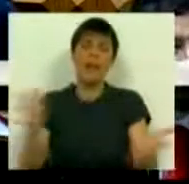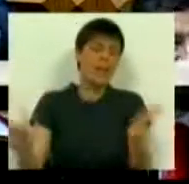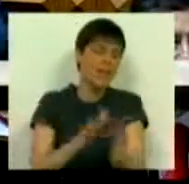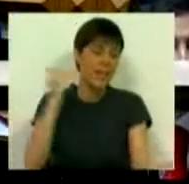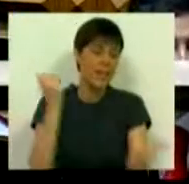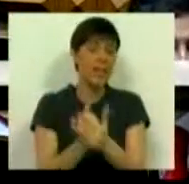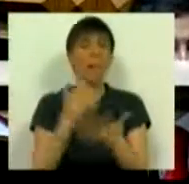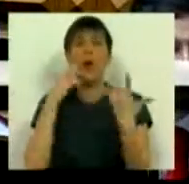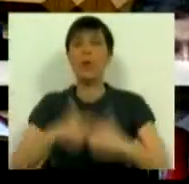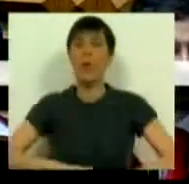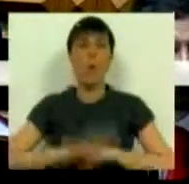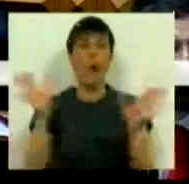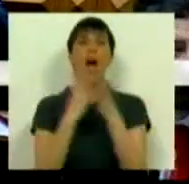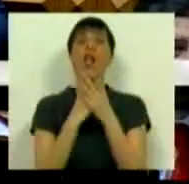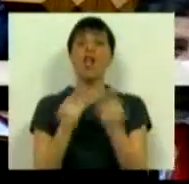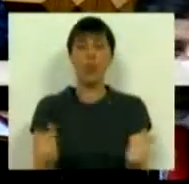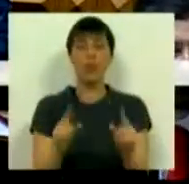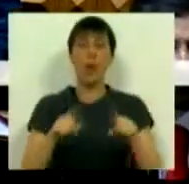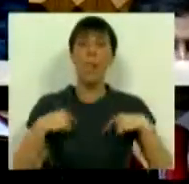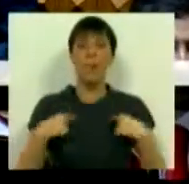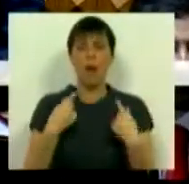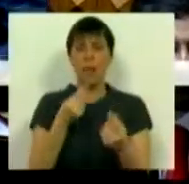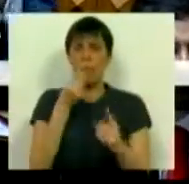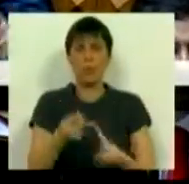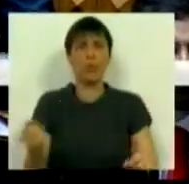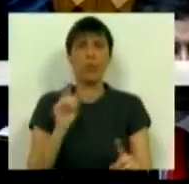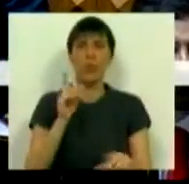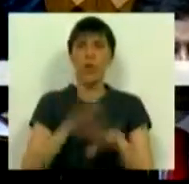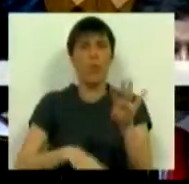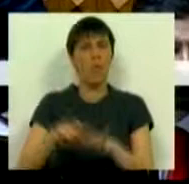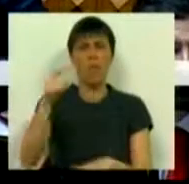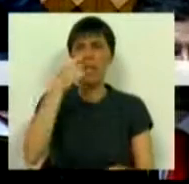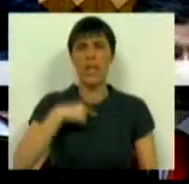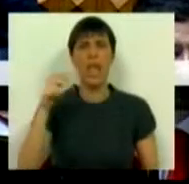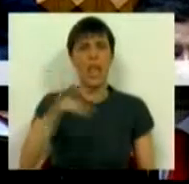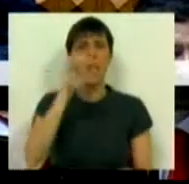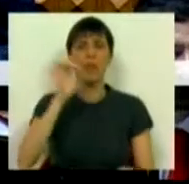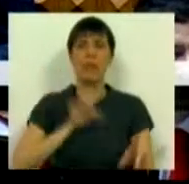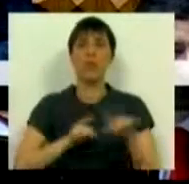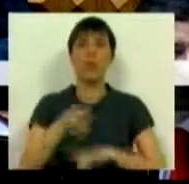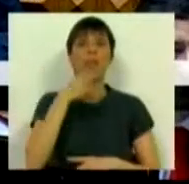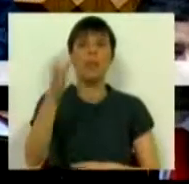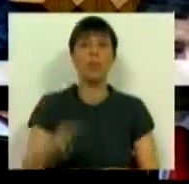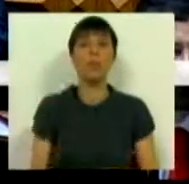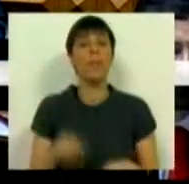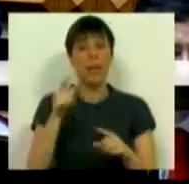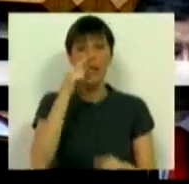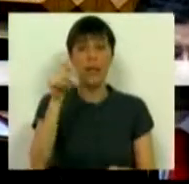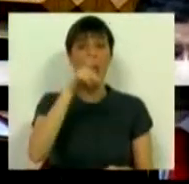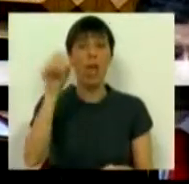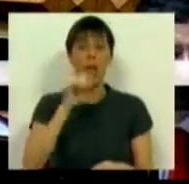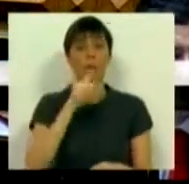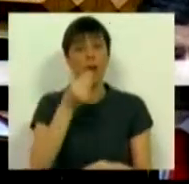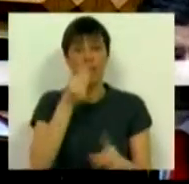sempre, invariavelmente, a soluções elas próprias redutoras. Não cometa esse erro, Senhora Deputada, porque esse erro pode